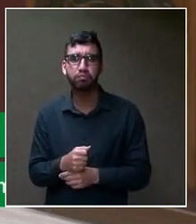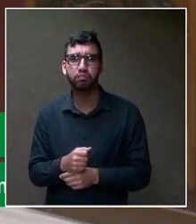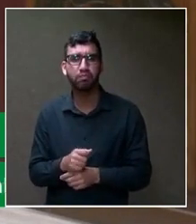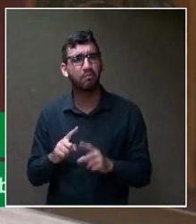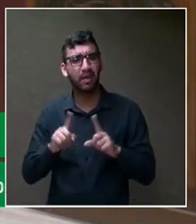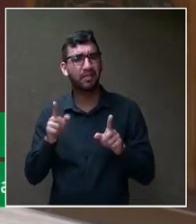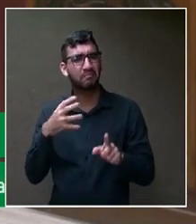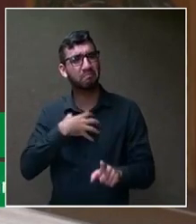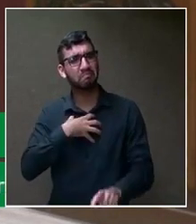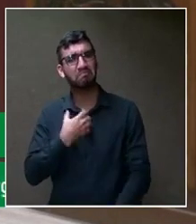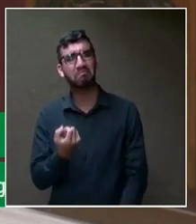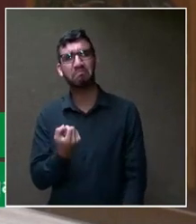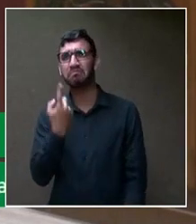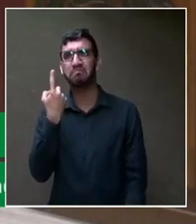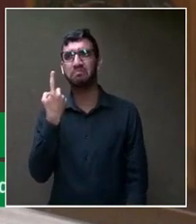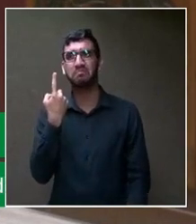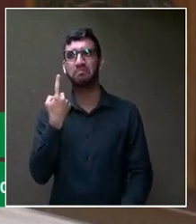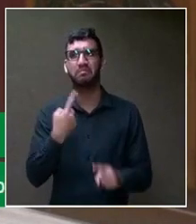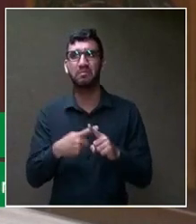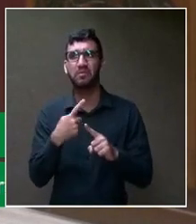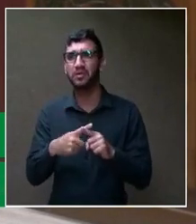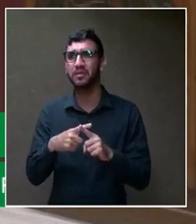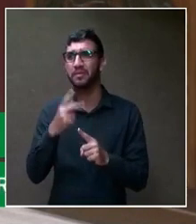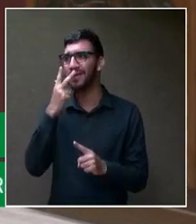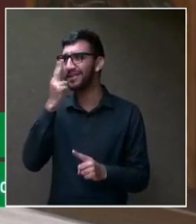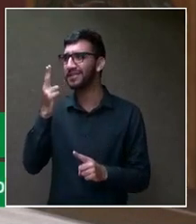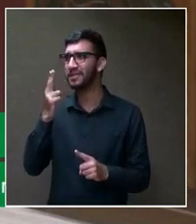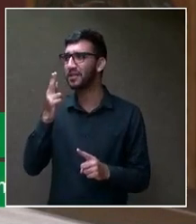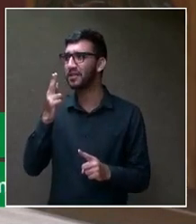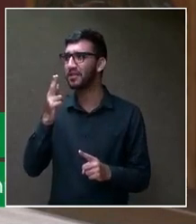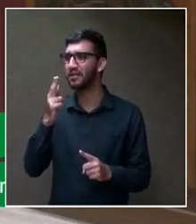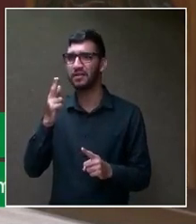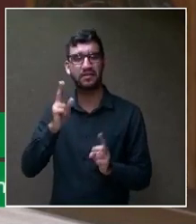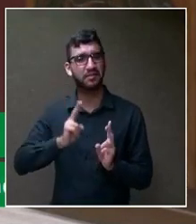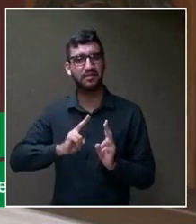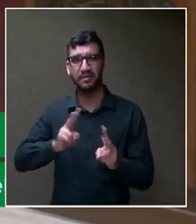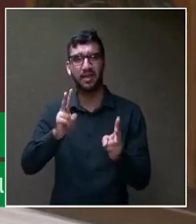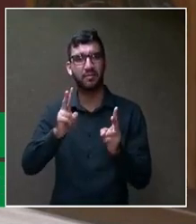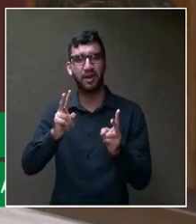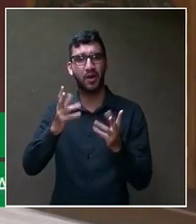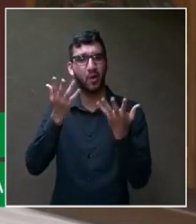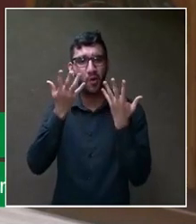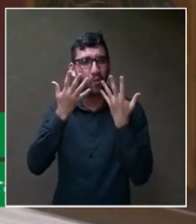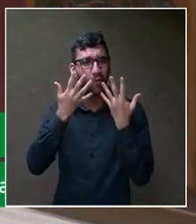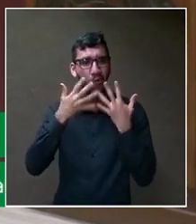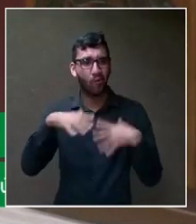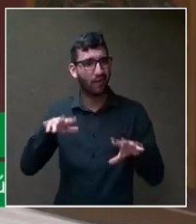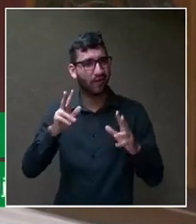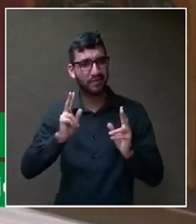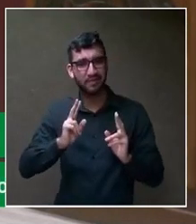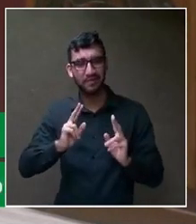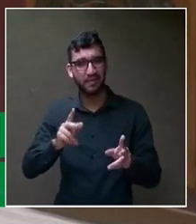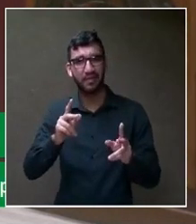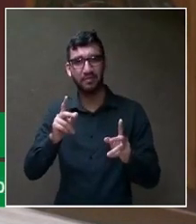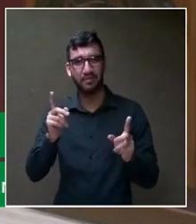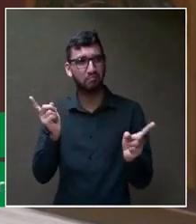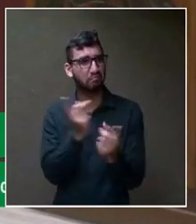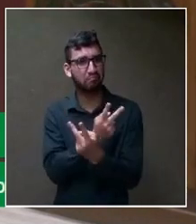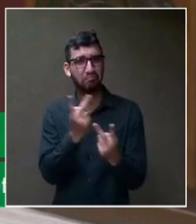era estranho. Era estranho porque parecia que todo o teor da conversa era relacionado aos dois e a ele com